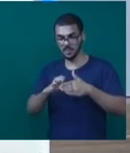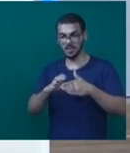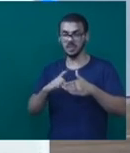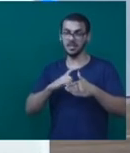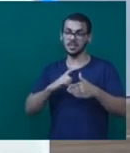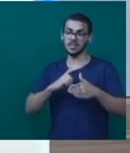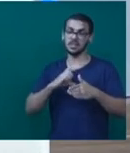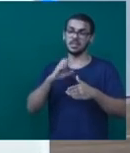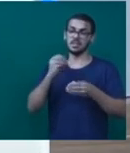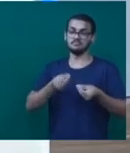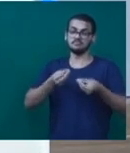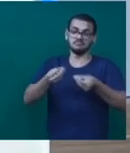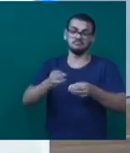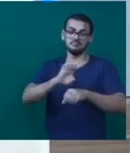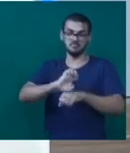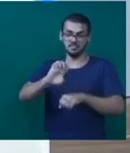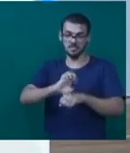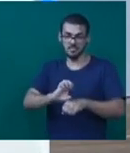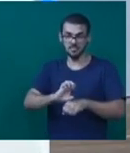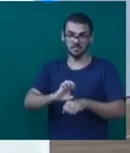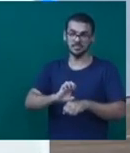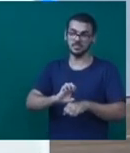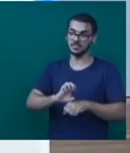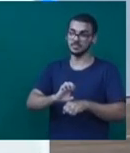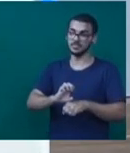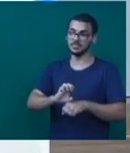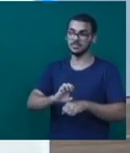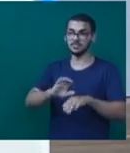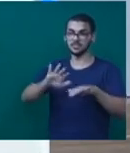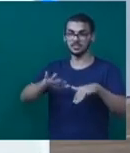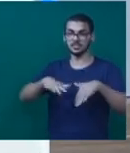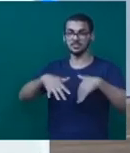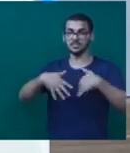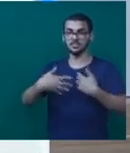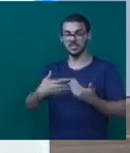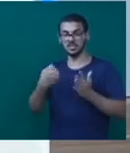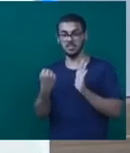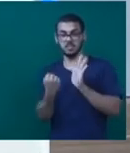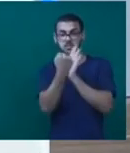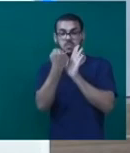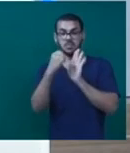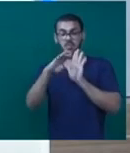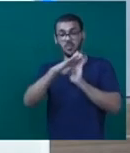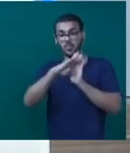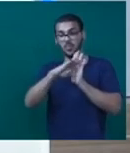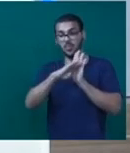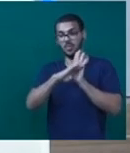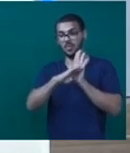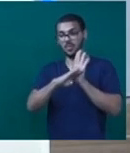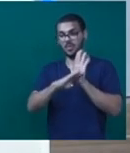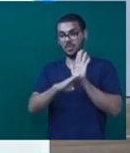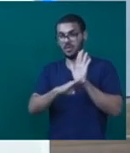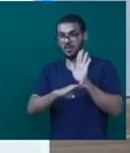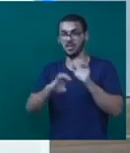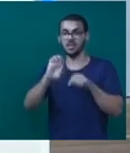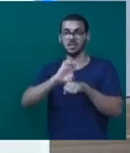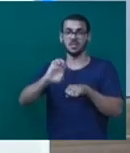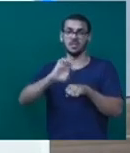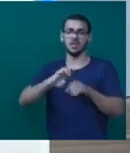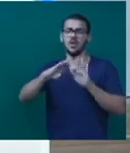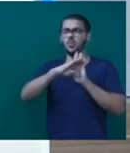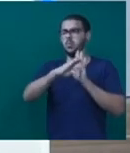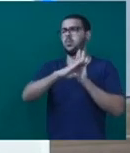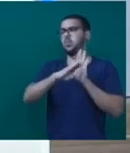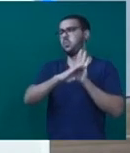do estágio e, por meio de um termo de compromisso de estágio, vem delimitado